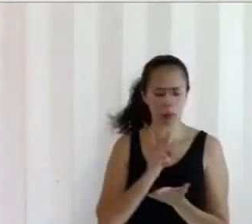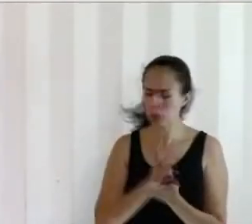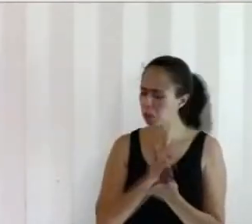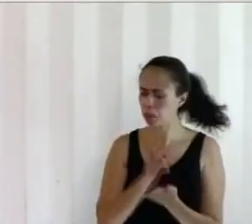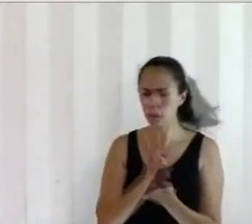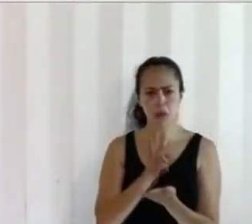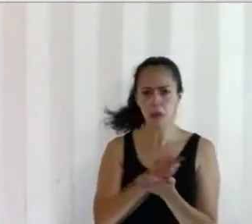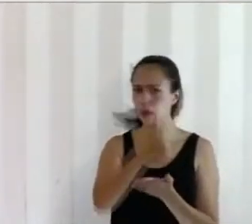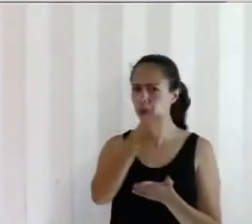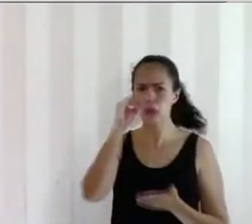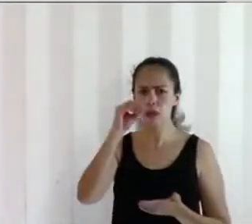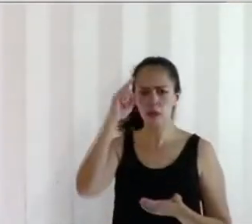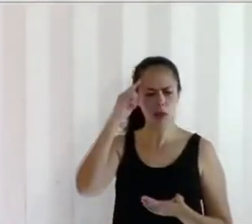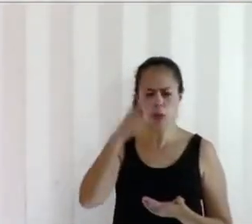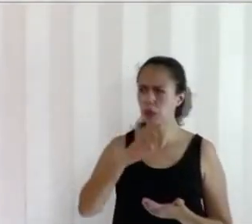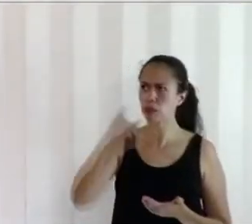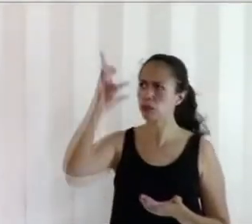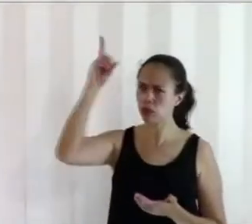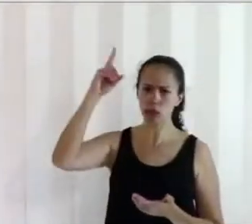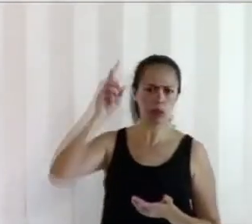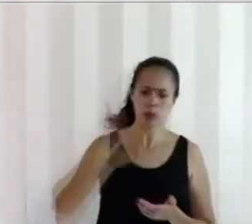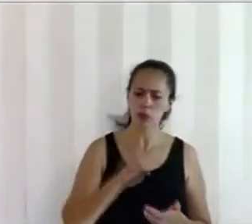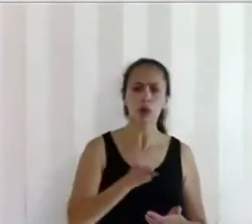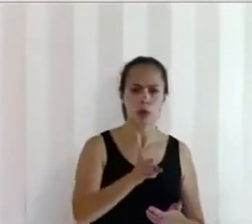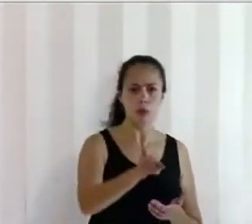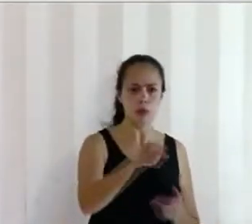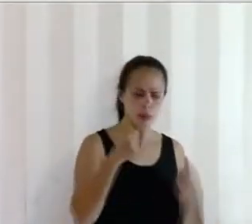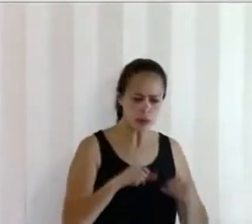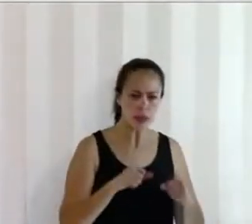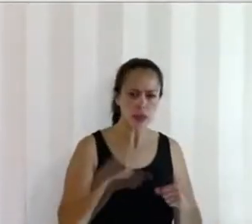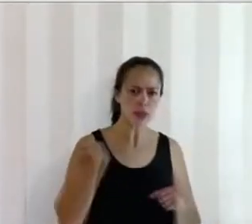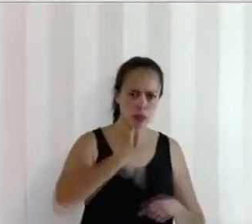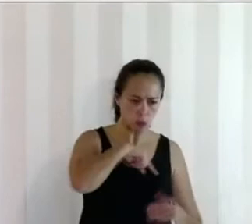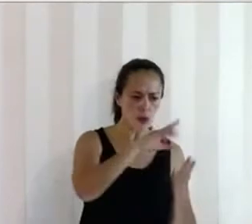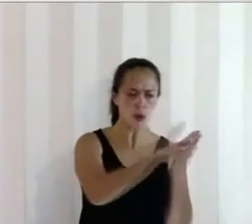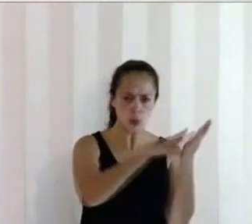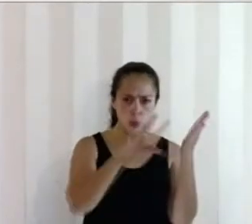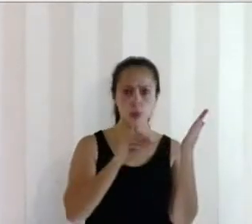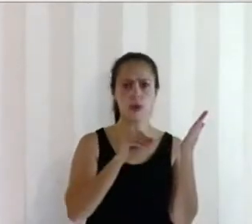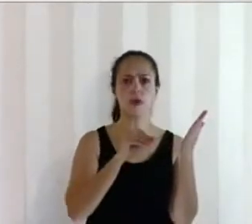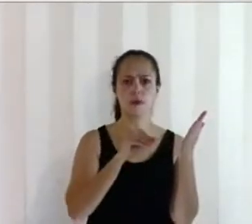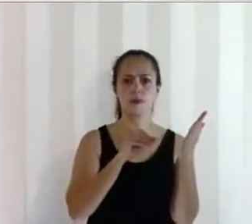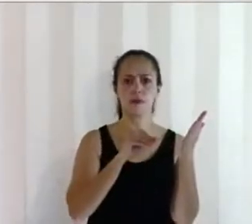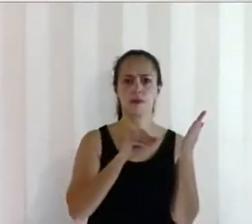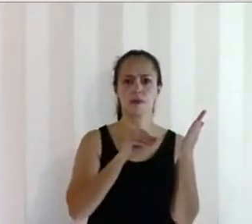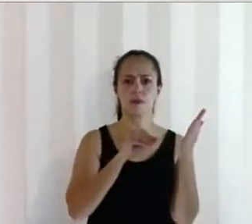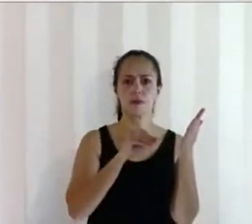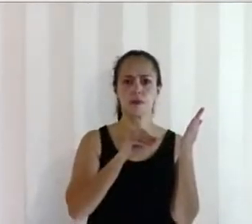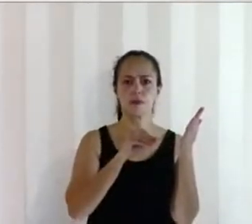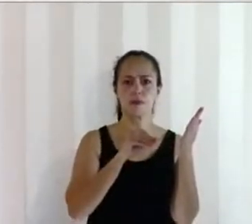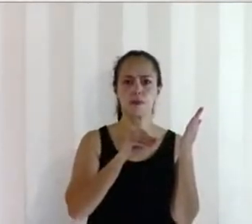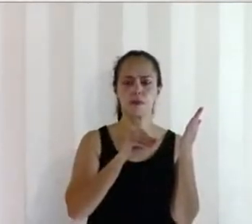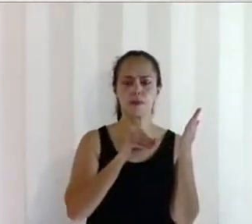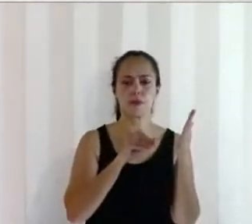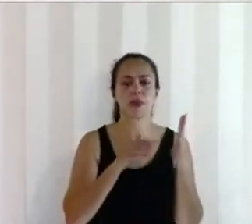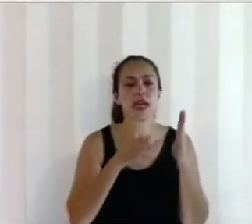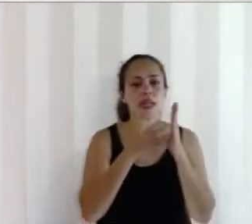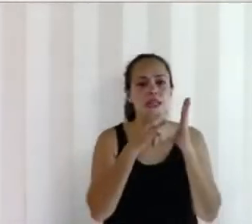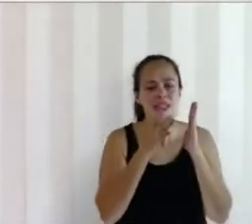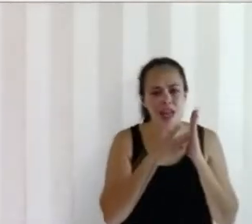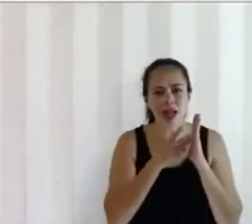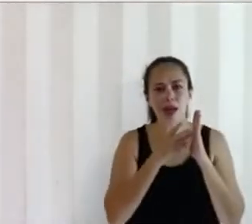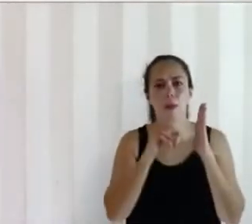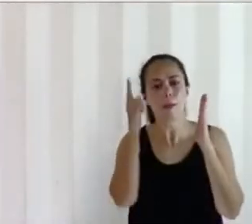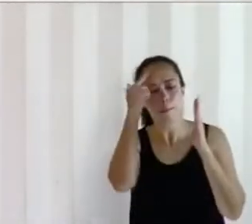manteve, é assim que eu quero que o meu povo viva. Então, a partir dessa conclusão,